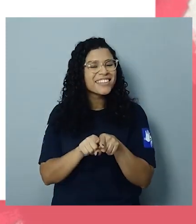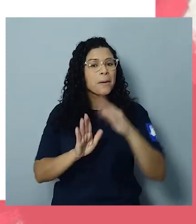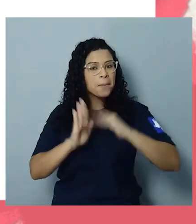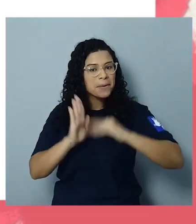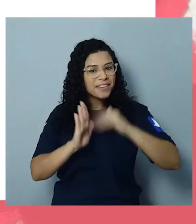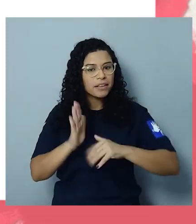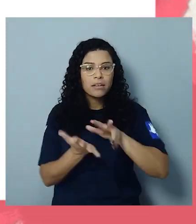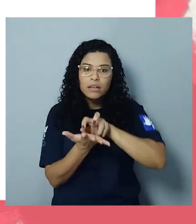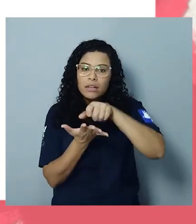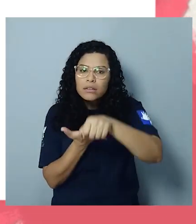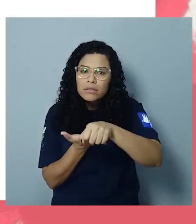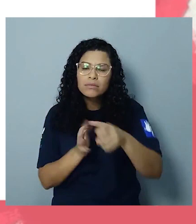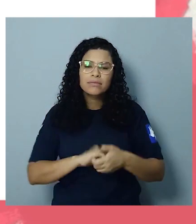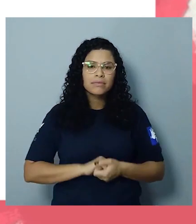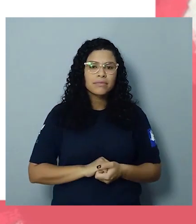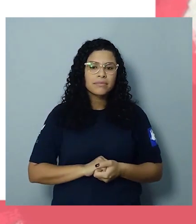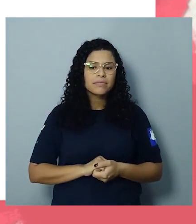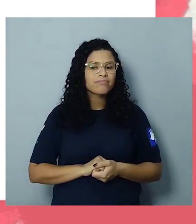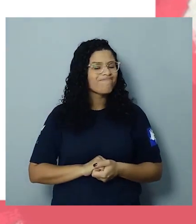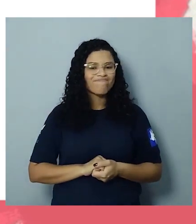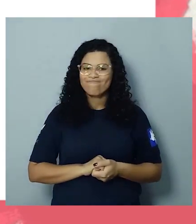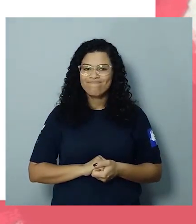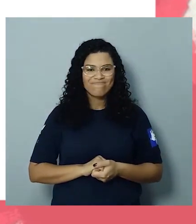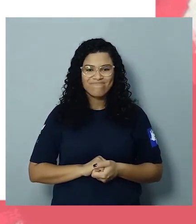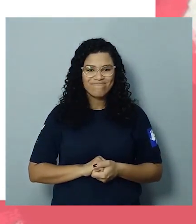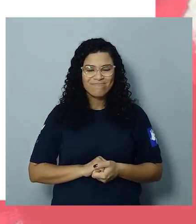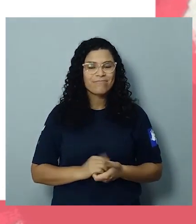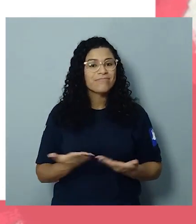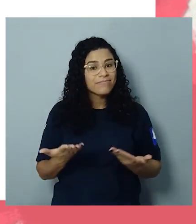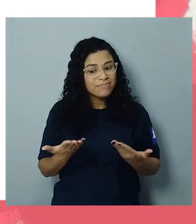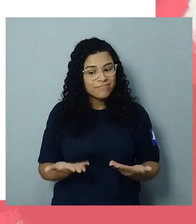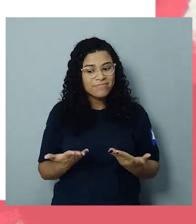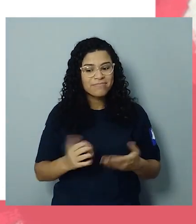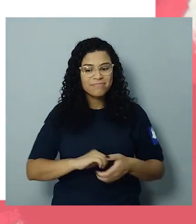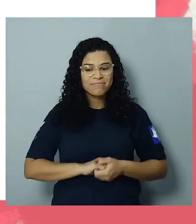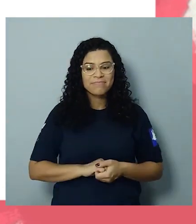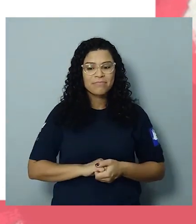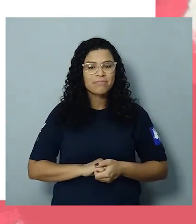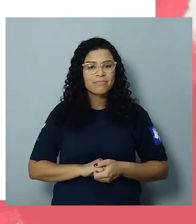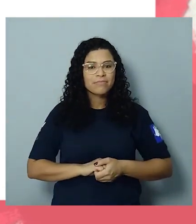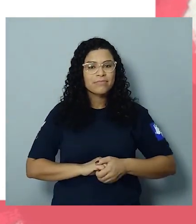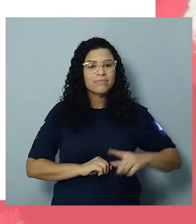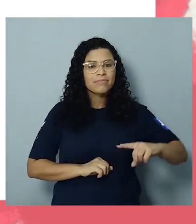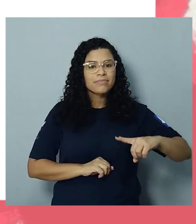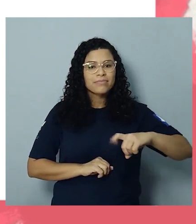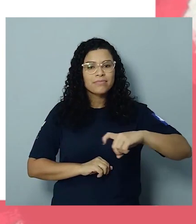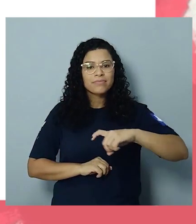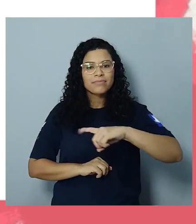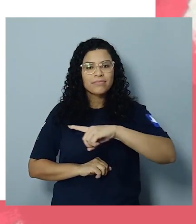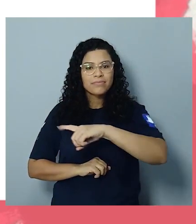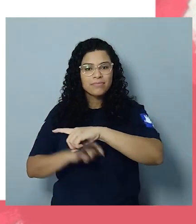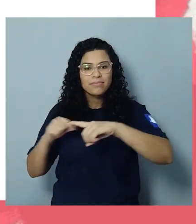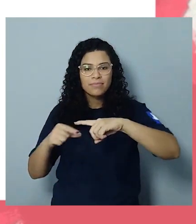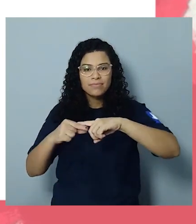da mesma cor e o tatuzinho e não né Centopéia eles usam as Patinhas